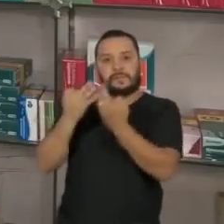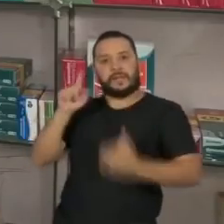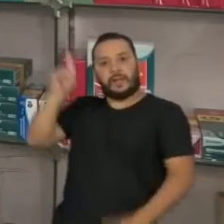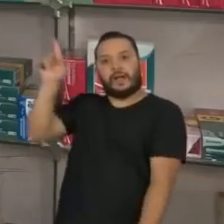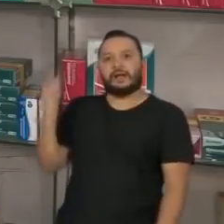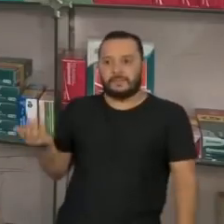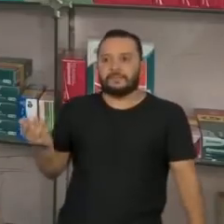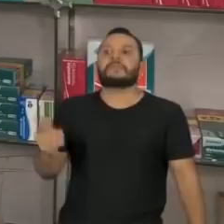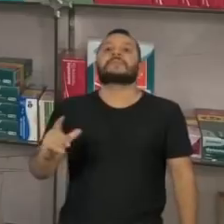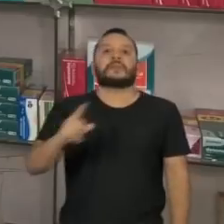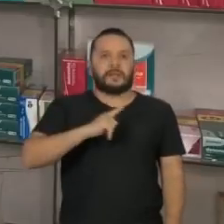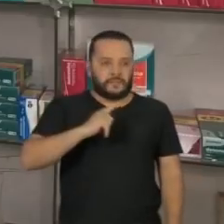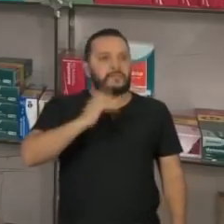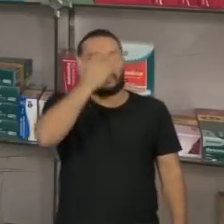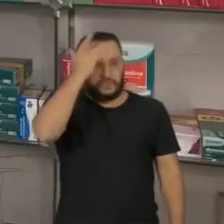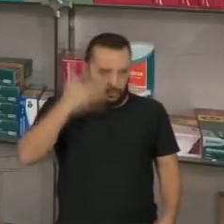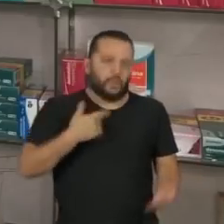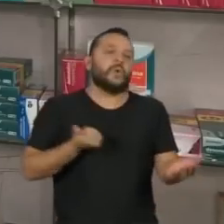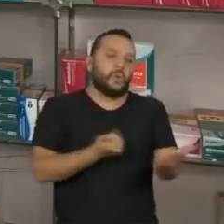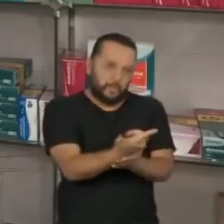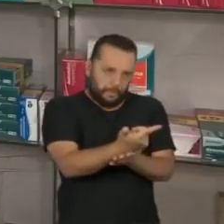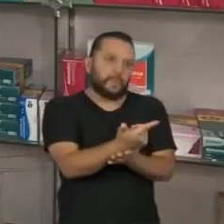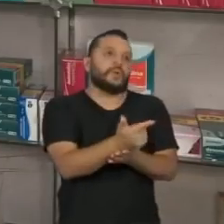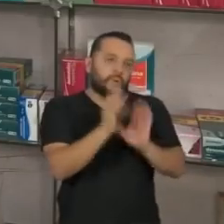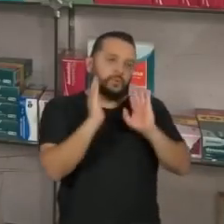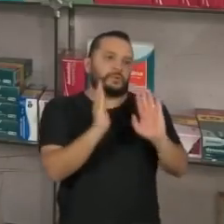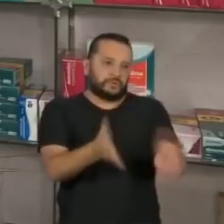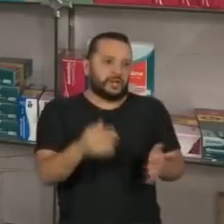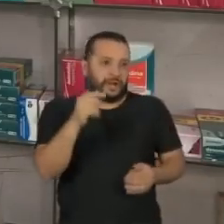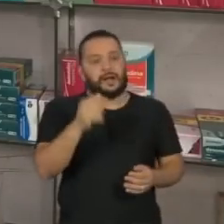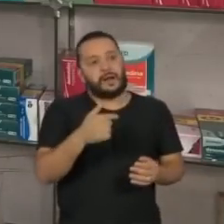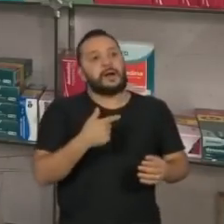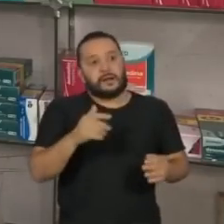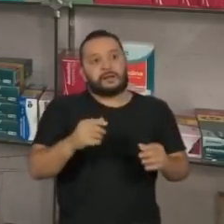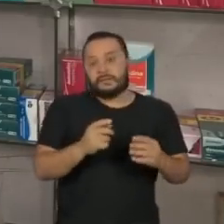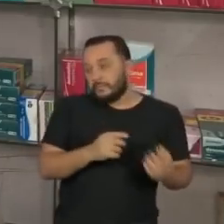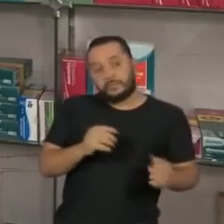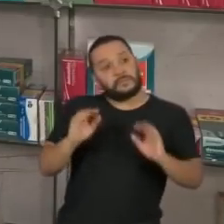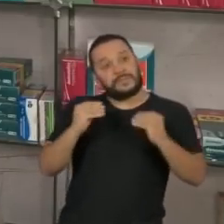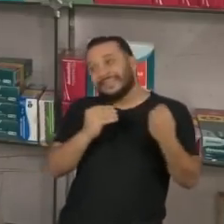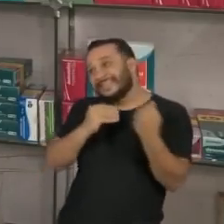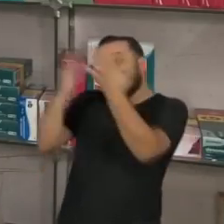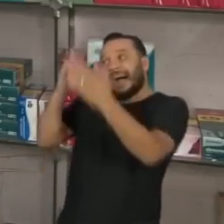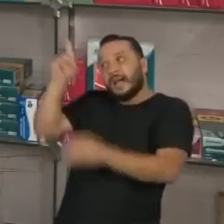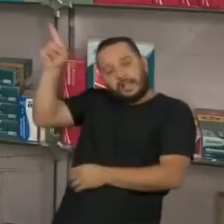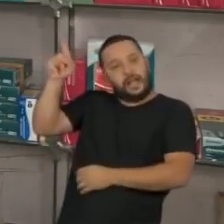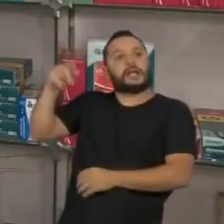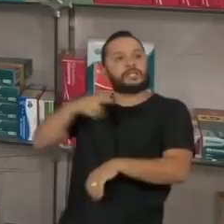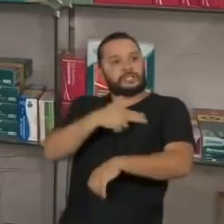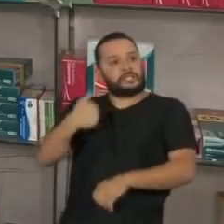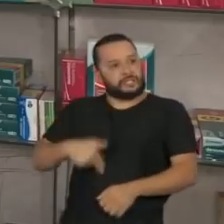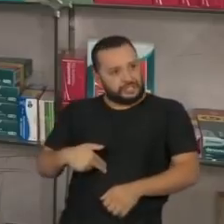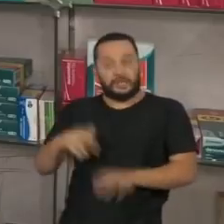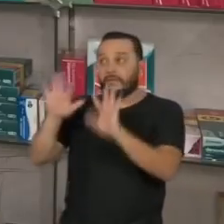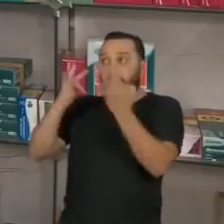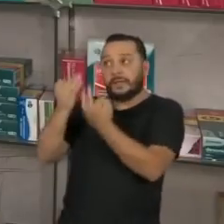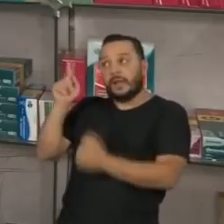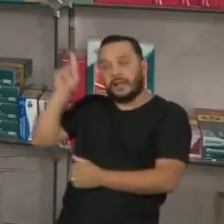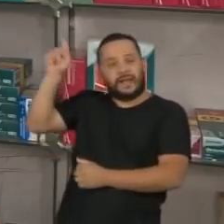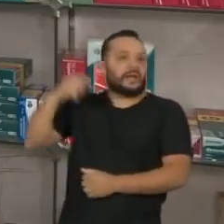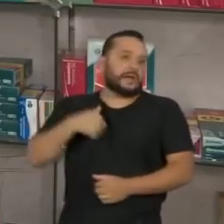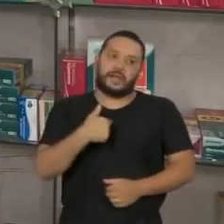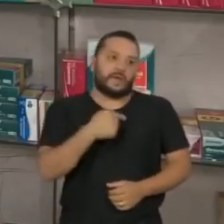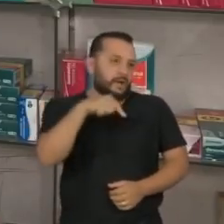cliente que mandou, mas o pessoal procurando aqui para comprar para poder mandar. Eu não tinha mais à venda, porque o que eu tenho aqui